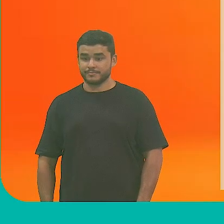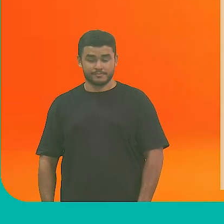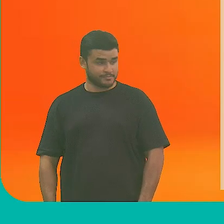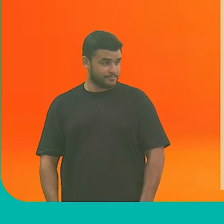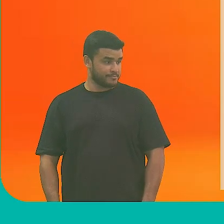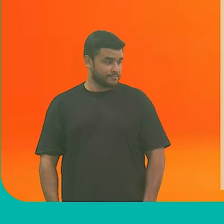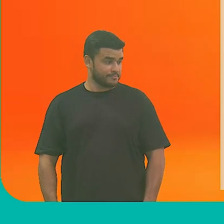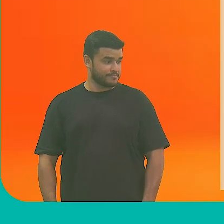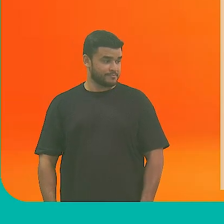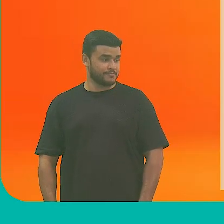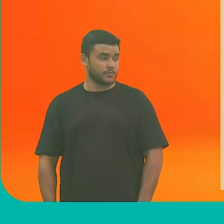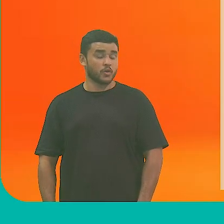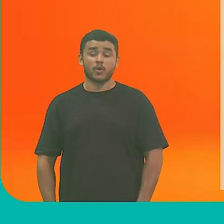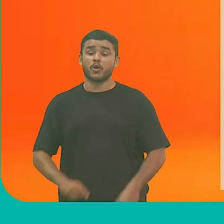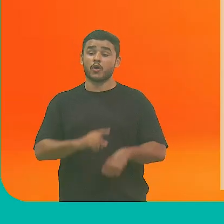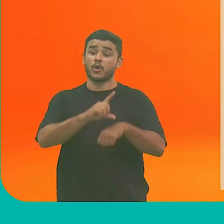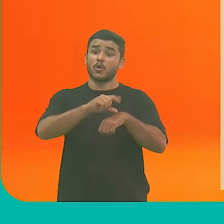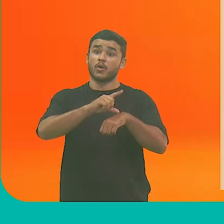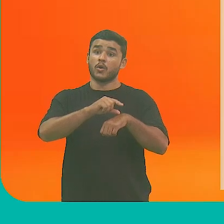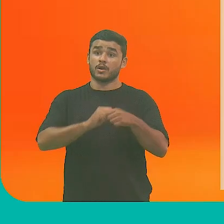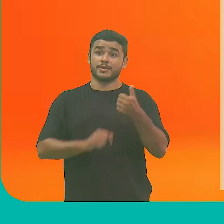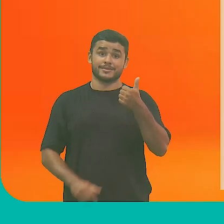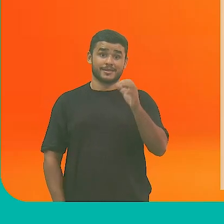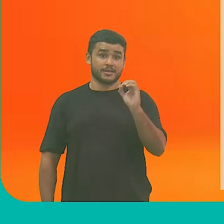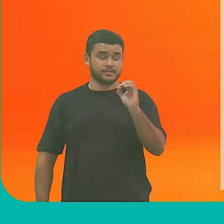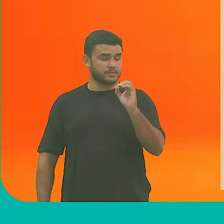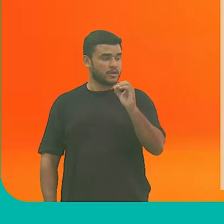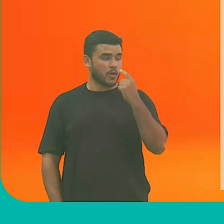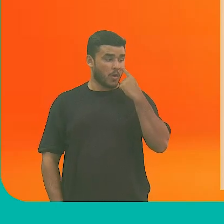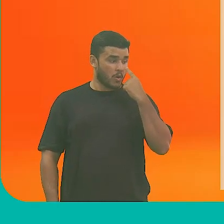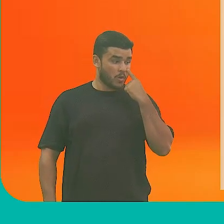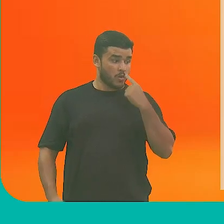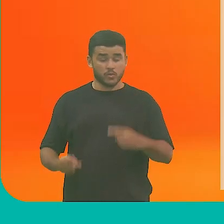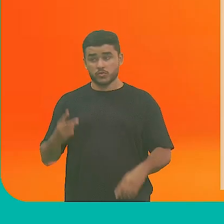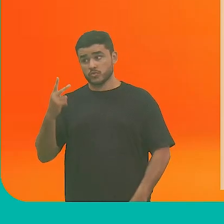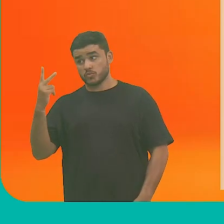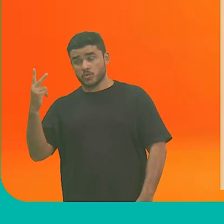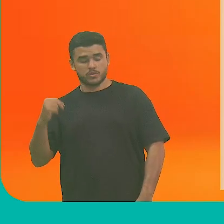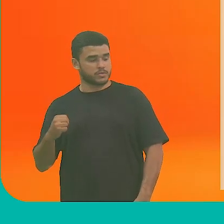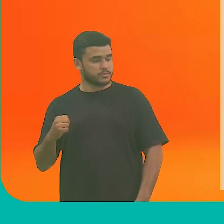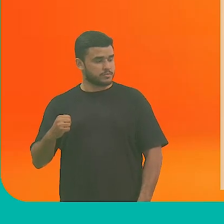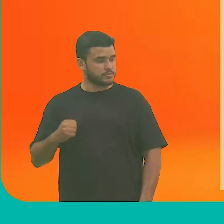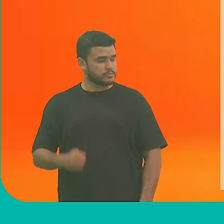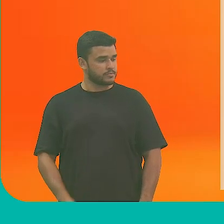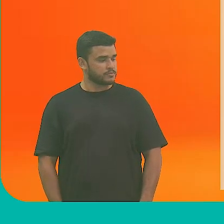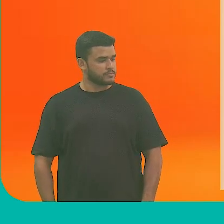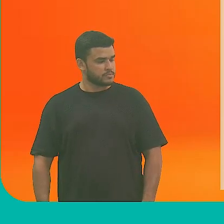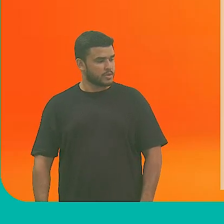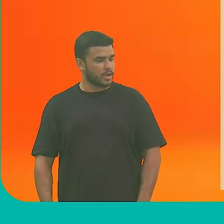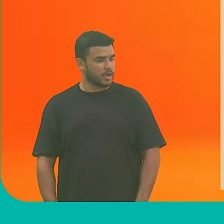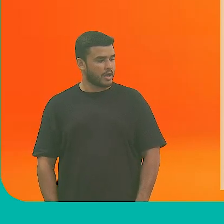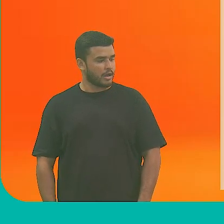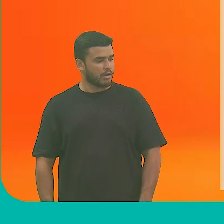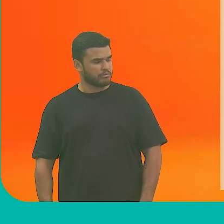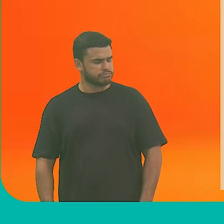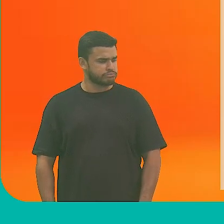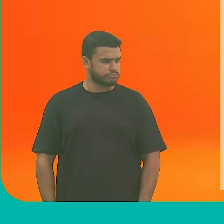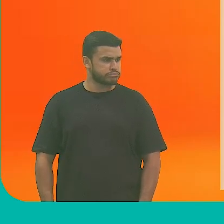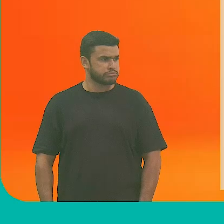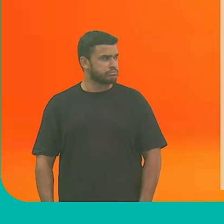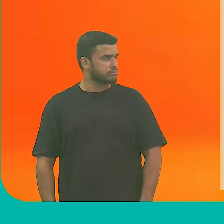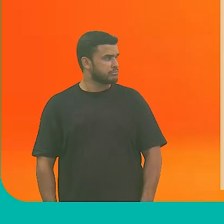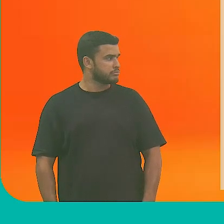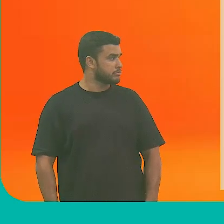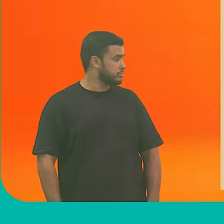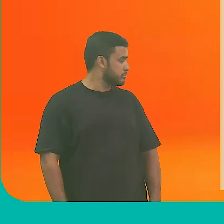quê? Ela estava valendo entre 0 e 1. Ei, Fábio, isso aqui era